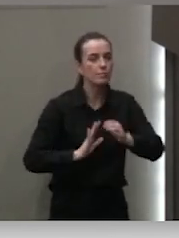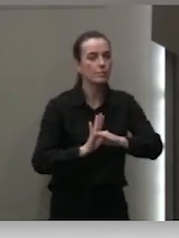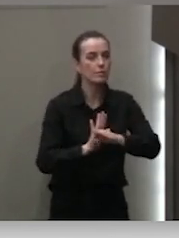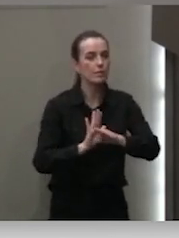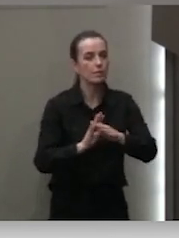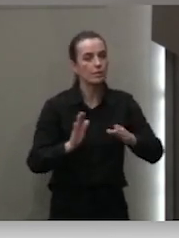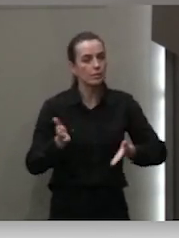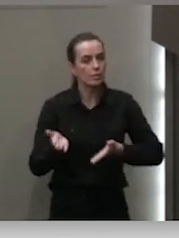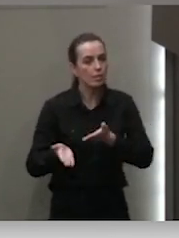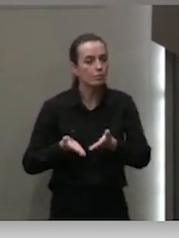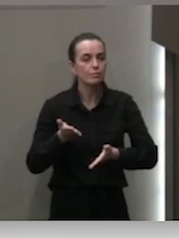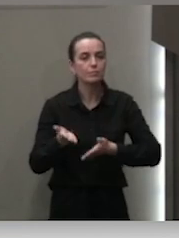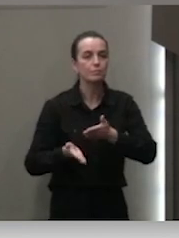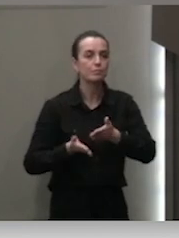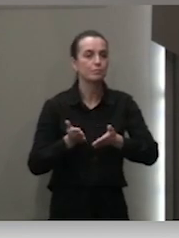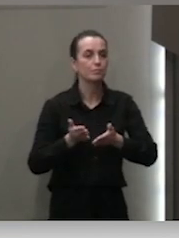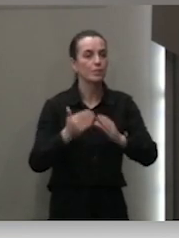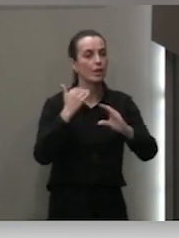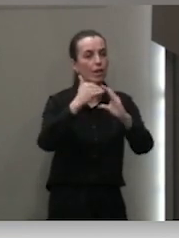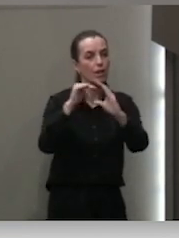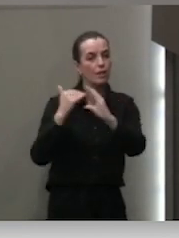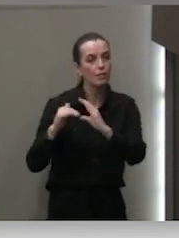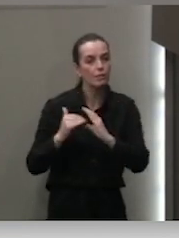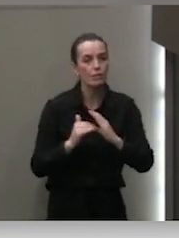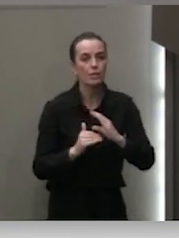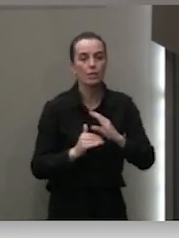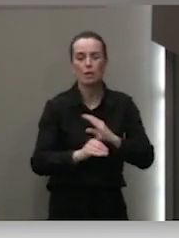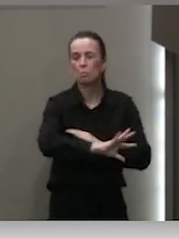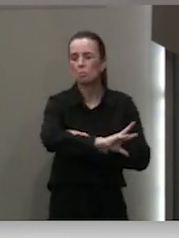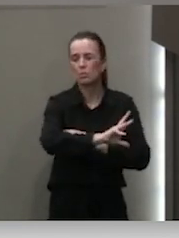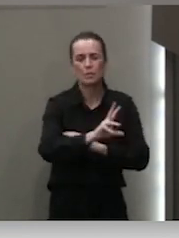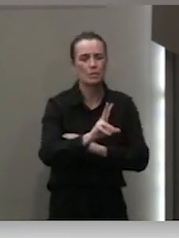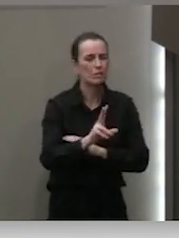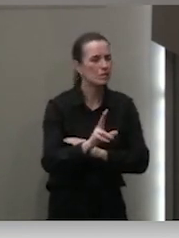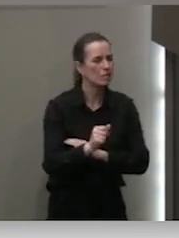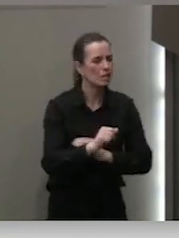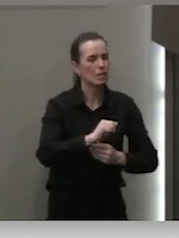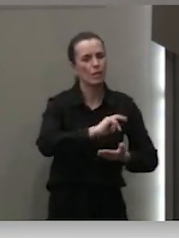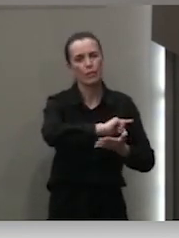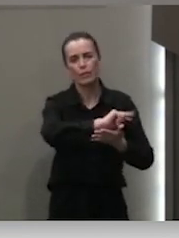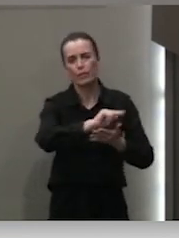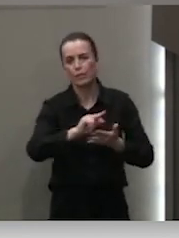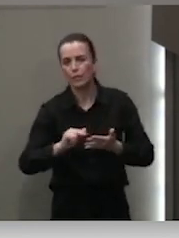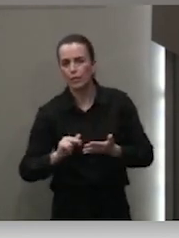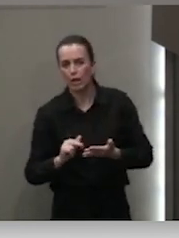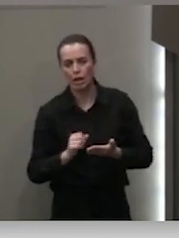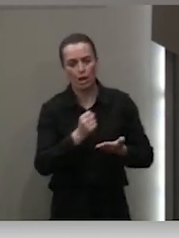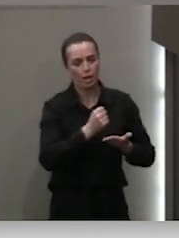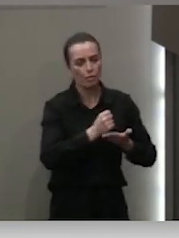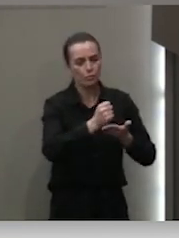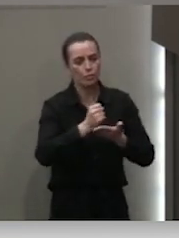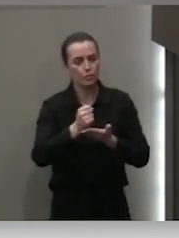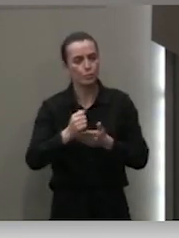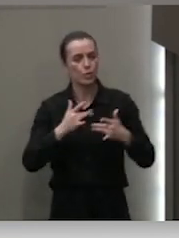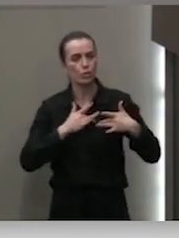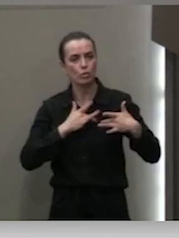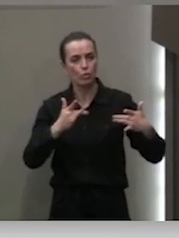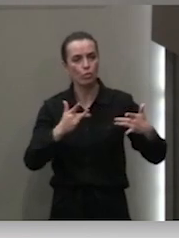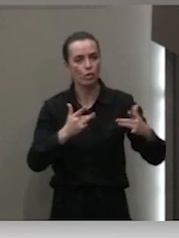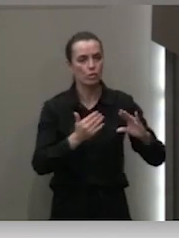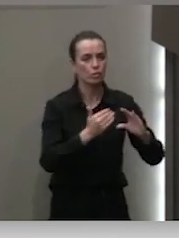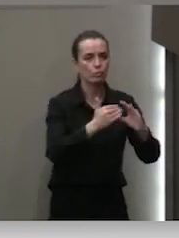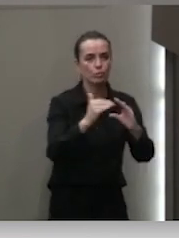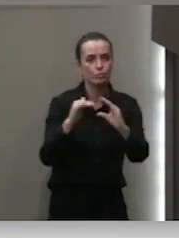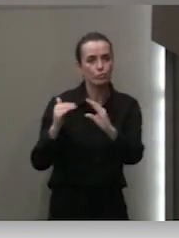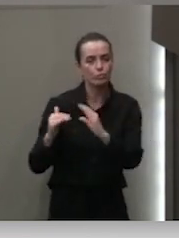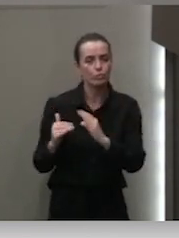dias a remessa de milhares de de milhares de doações para essas pessoas em